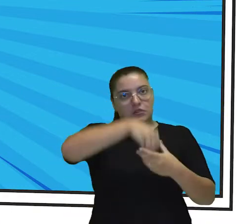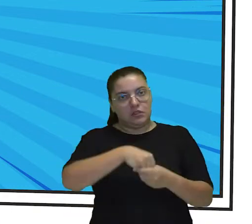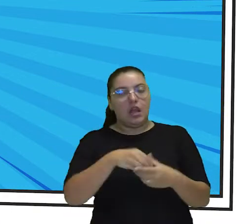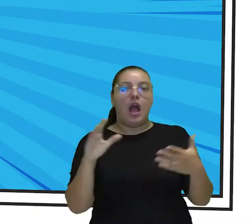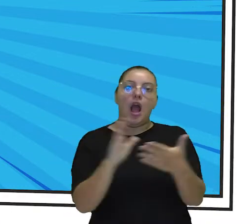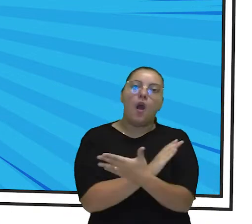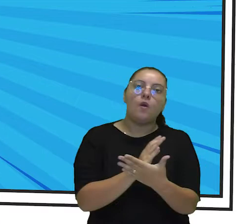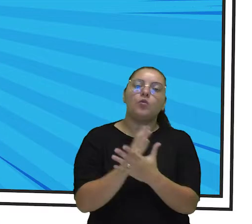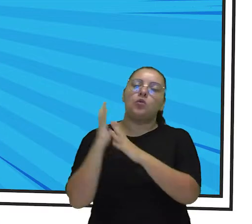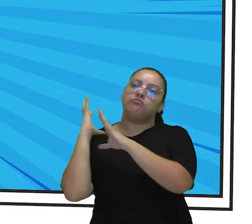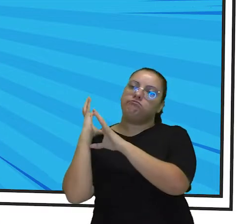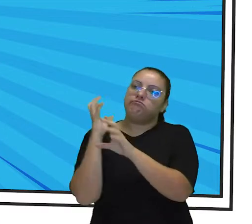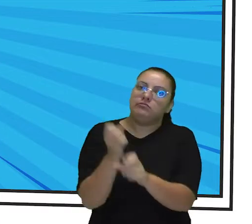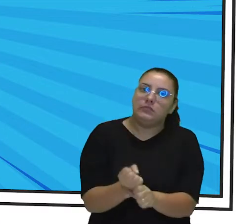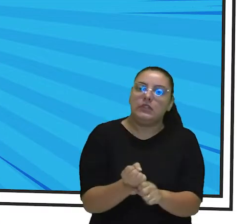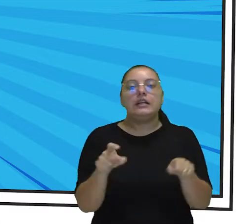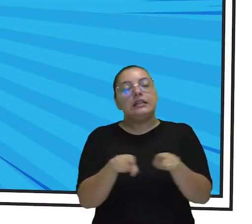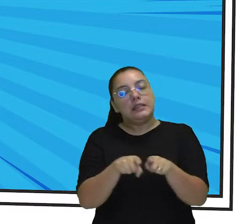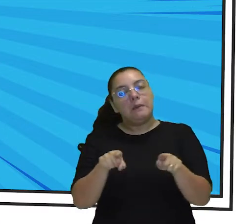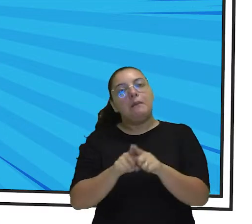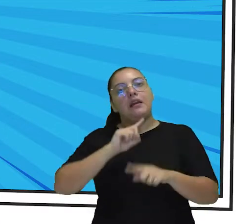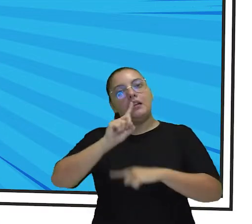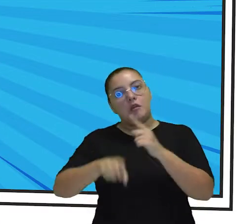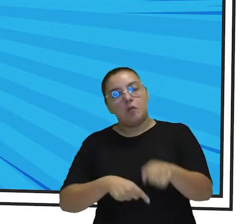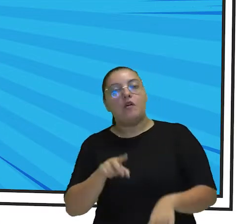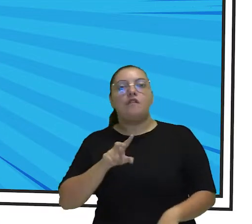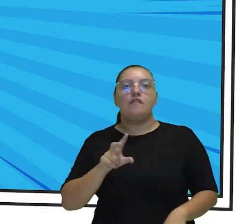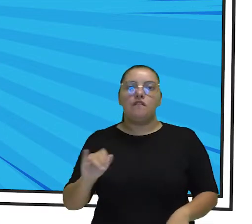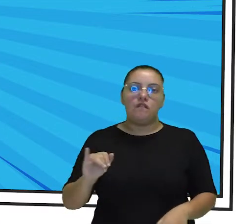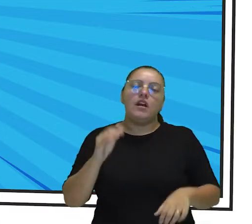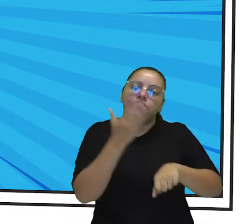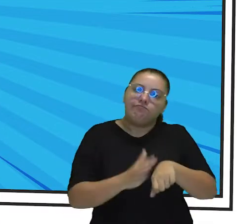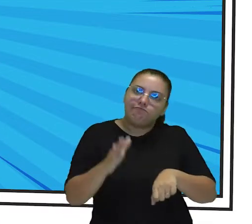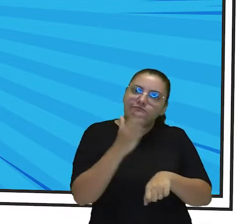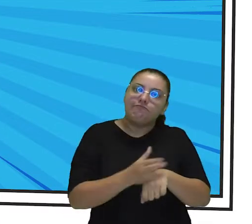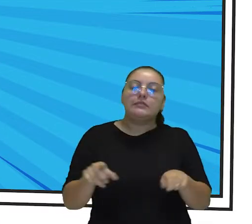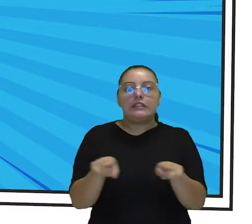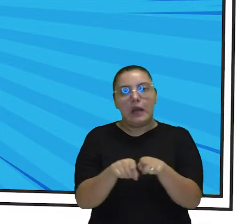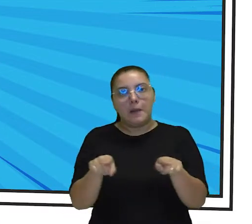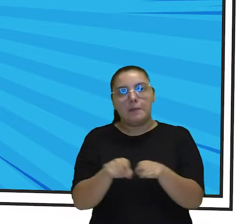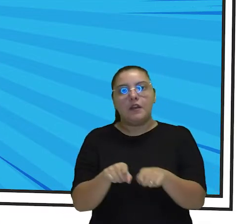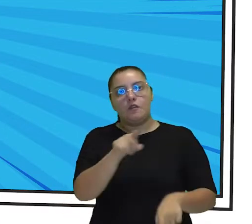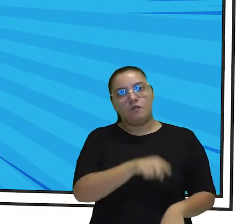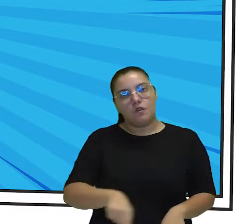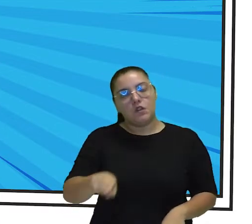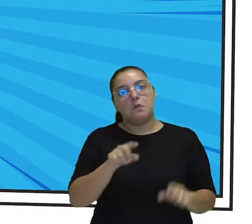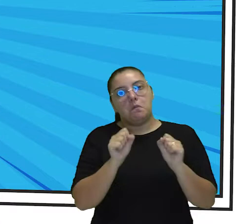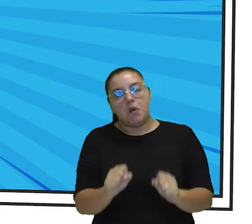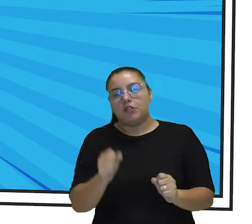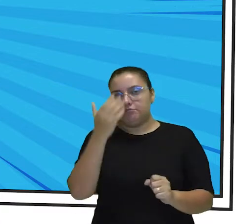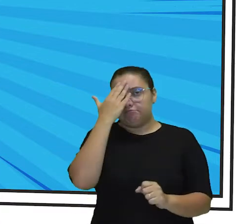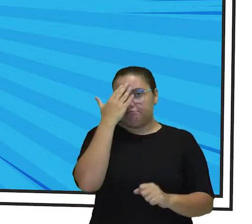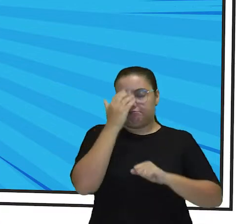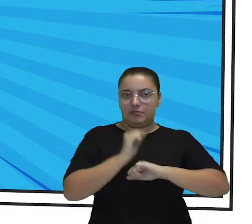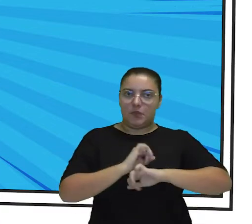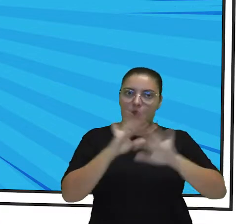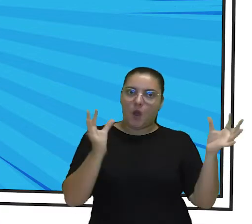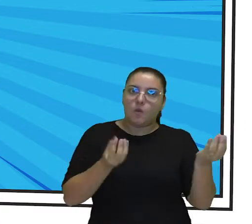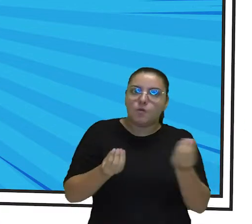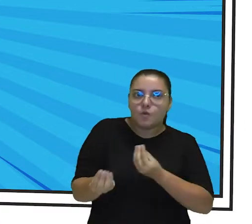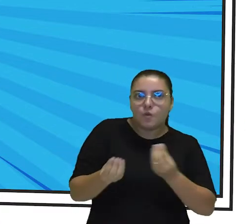algumas revisões e logo em seguida nós vamos fazer alguns exercícios para você, portanto, entender bem